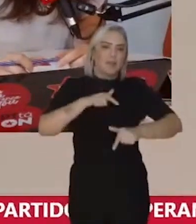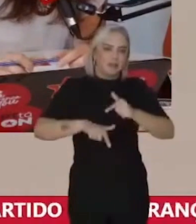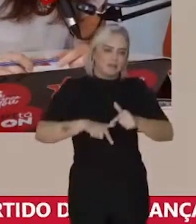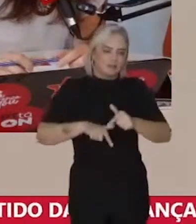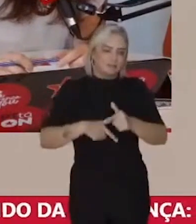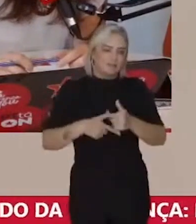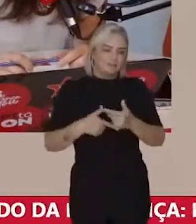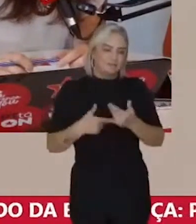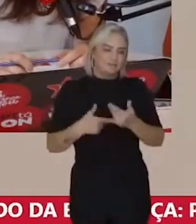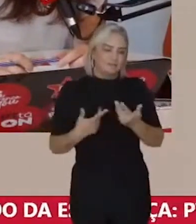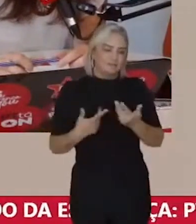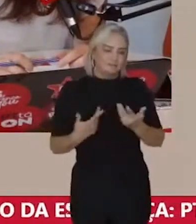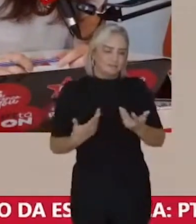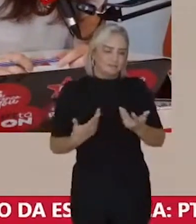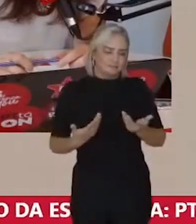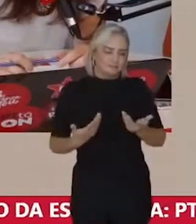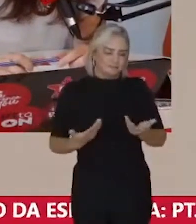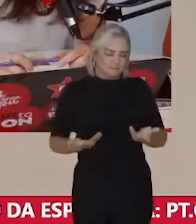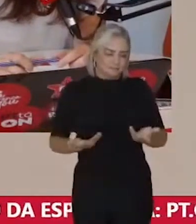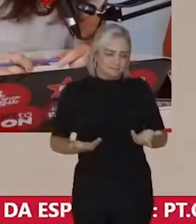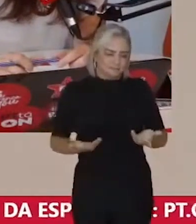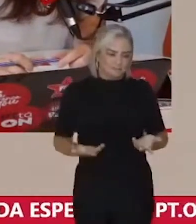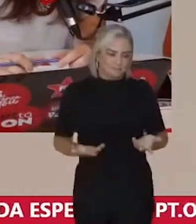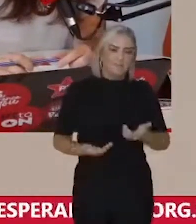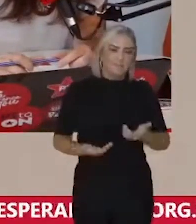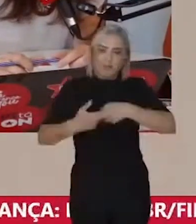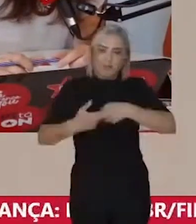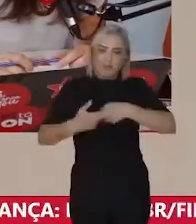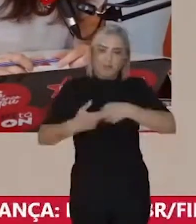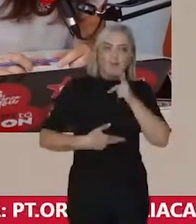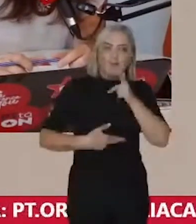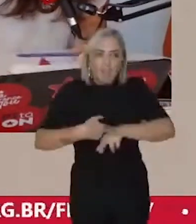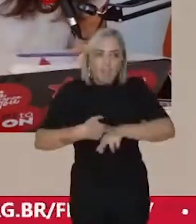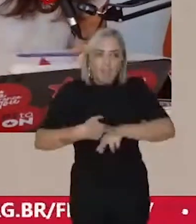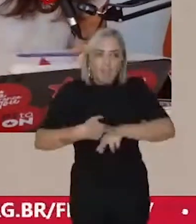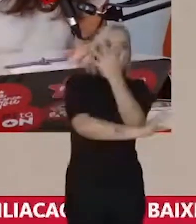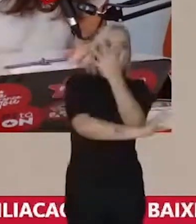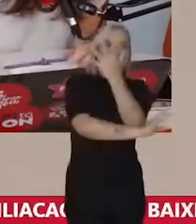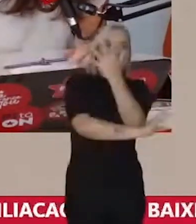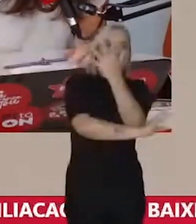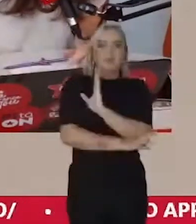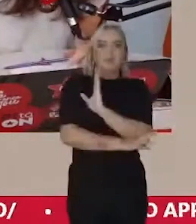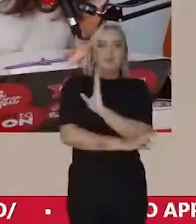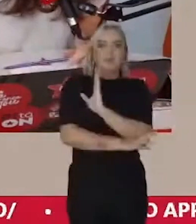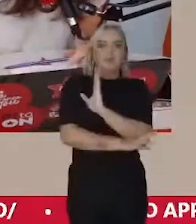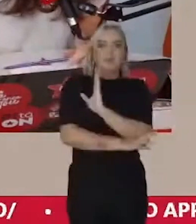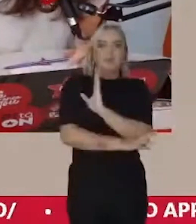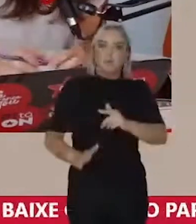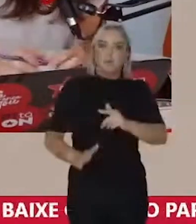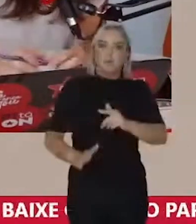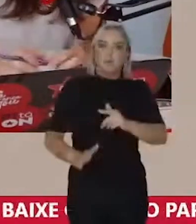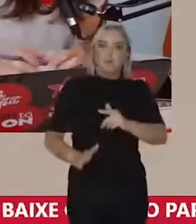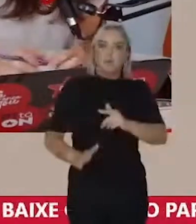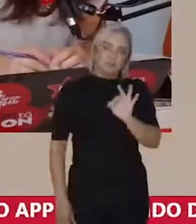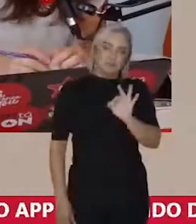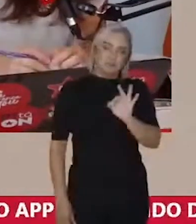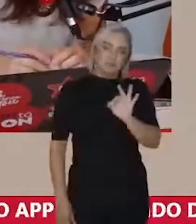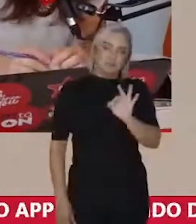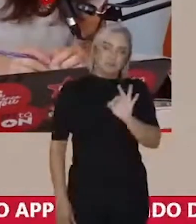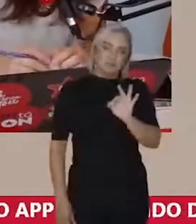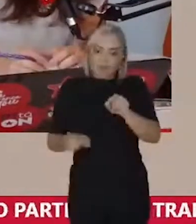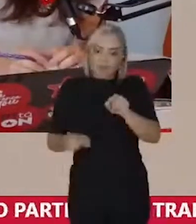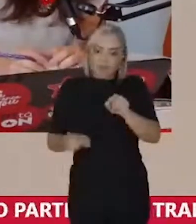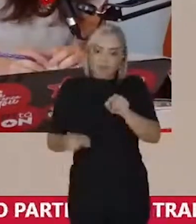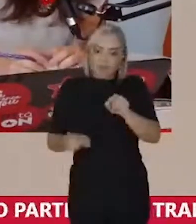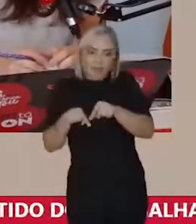vamos dizer assim, se nós conseguirmos recuperar a Amazônia. A Amazônia já foi destruída em 20%. Então, somente aí nós temos